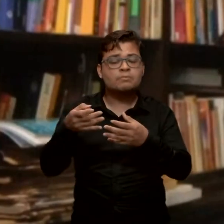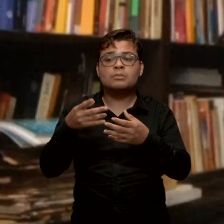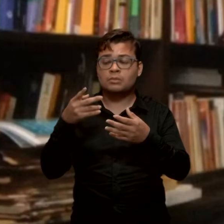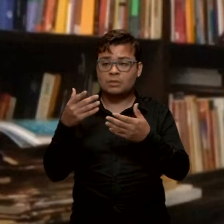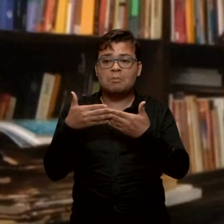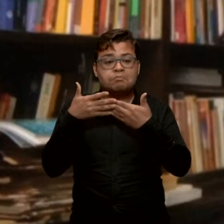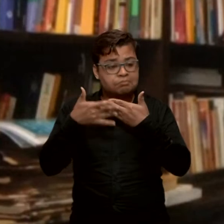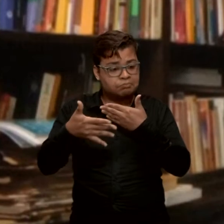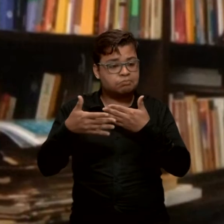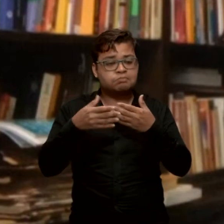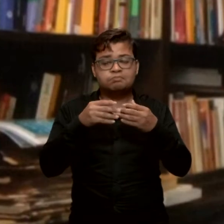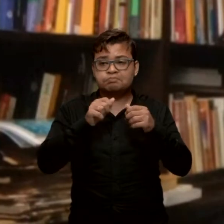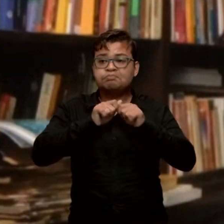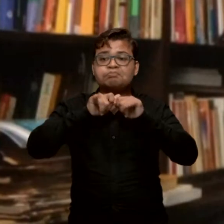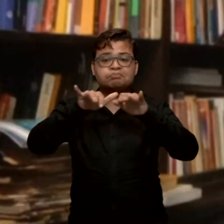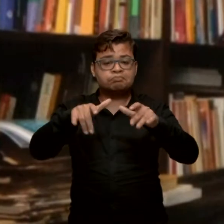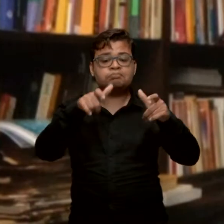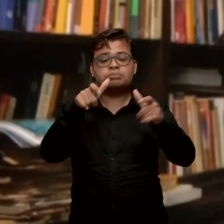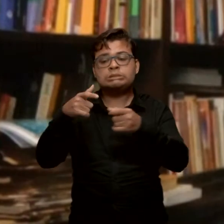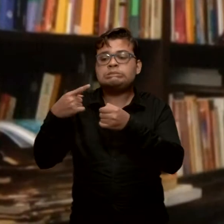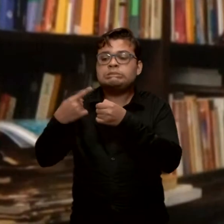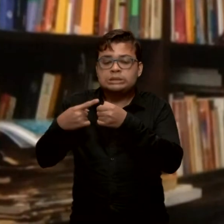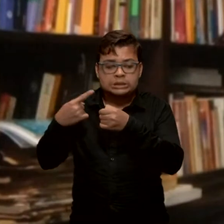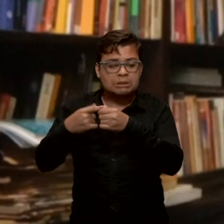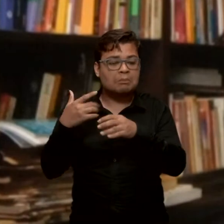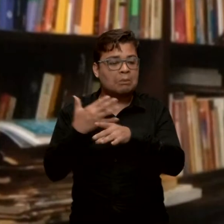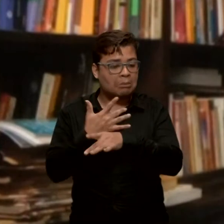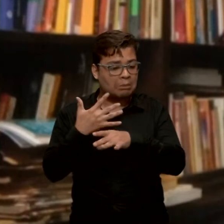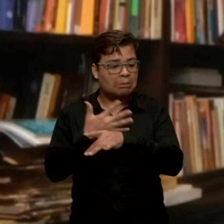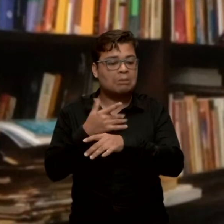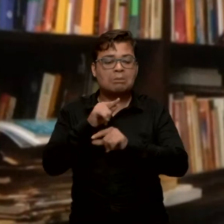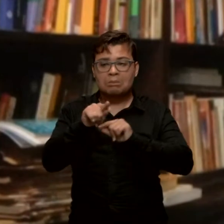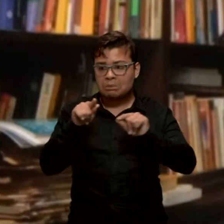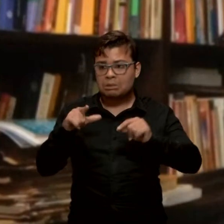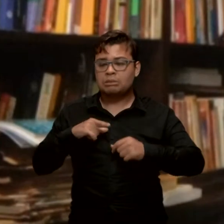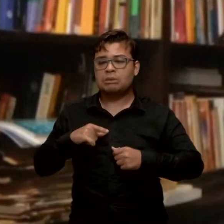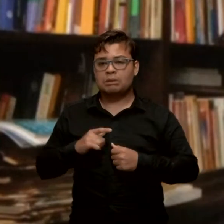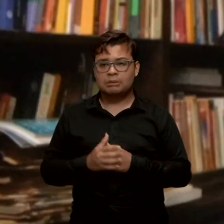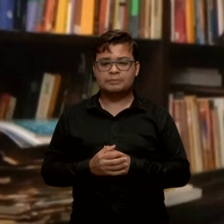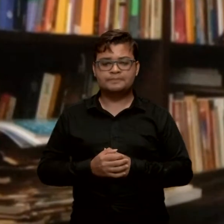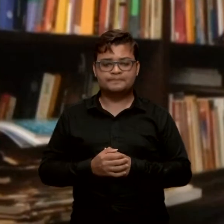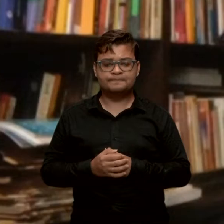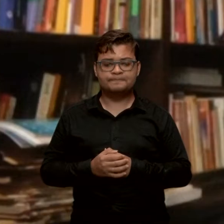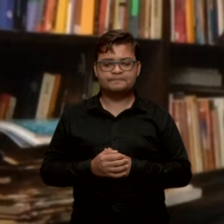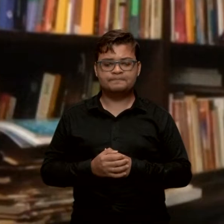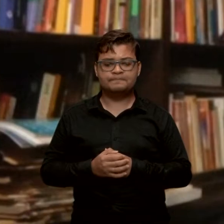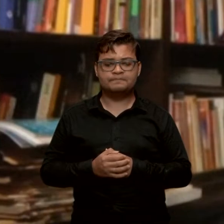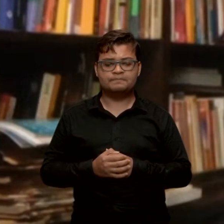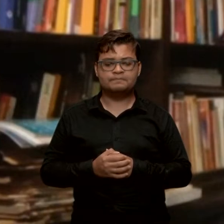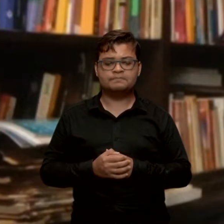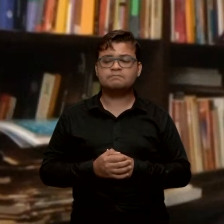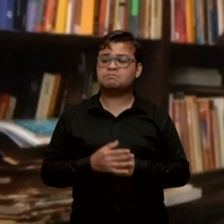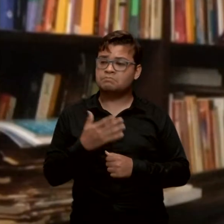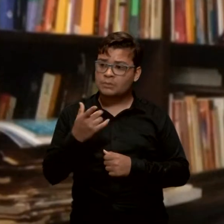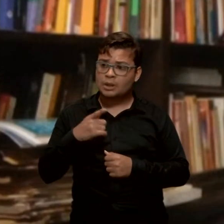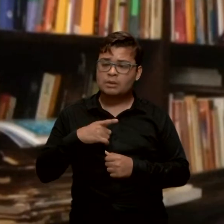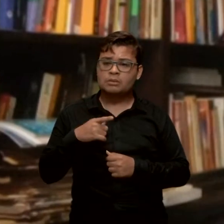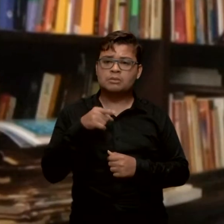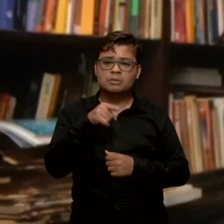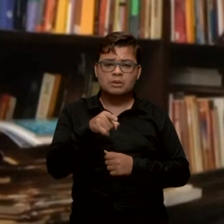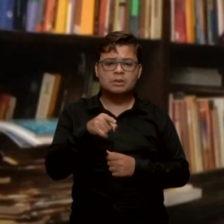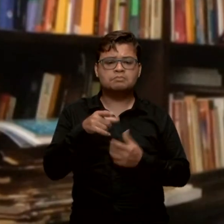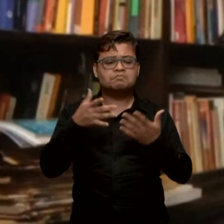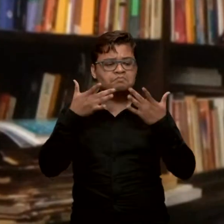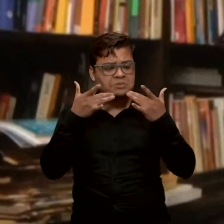né, na dimensão urbana, na atualidade, assim. Então, é uma cena muito rica, assim, eu acho que tem de tudo